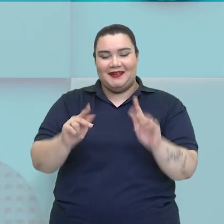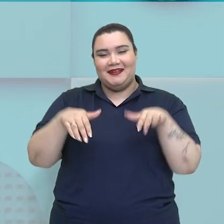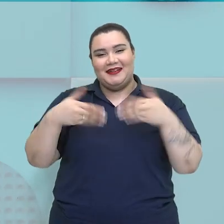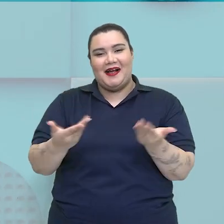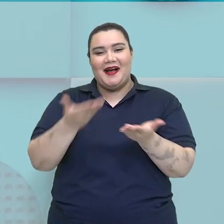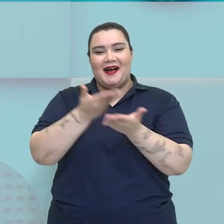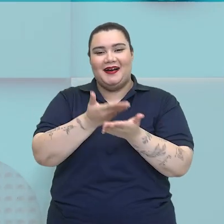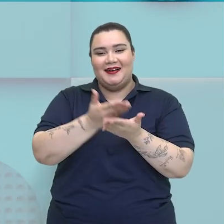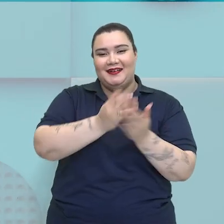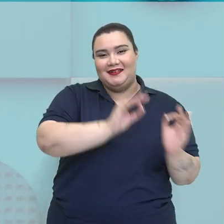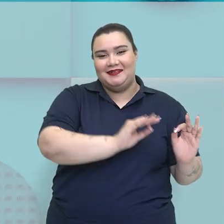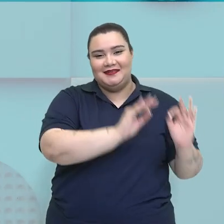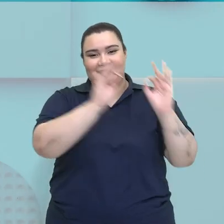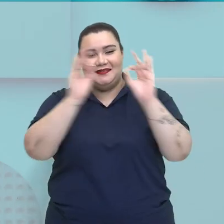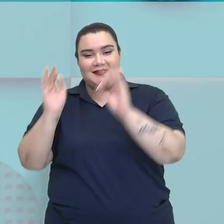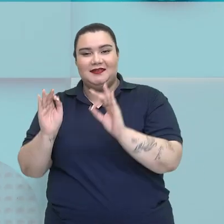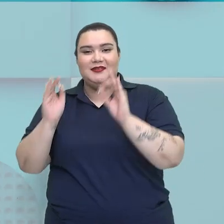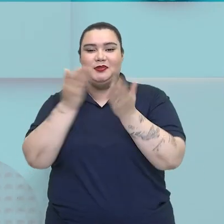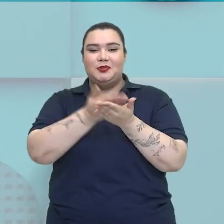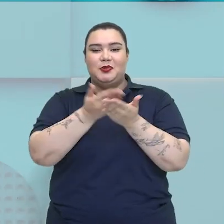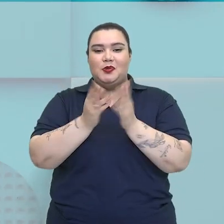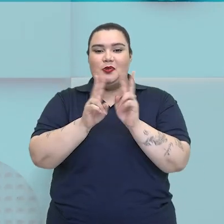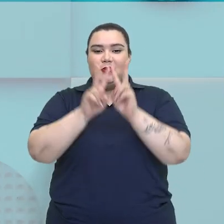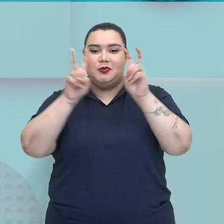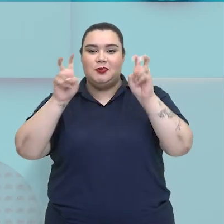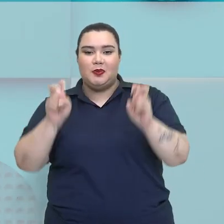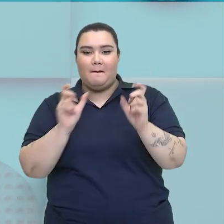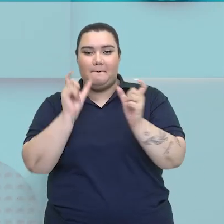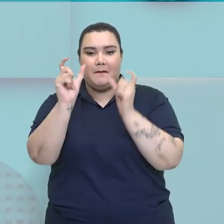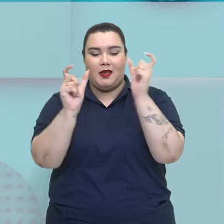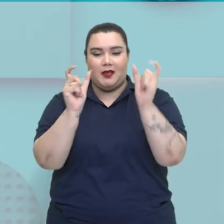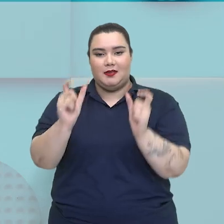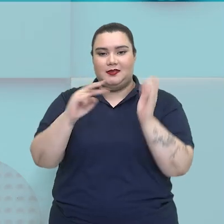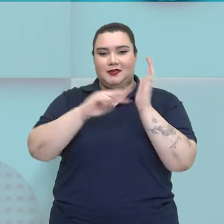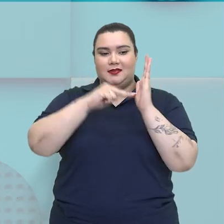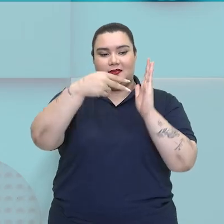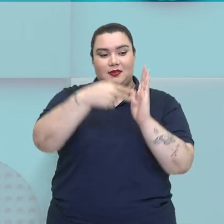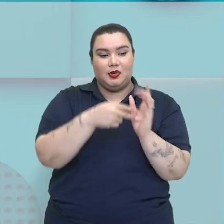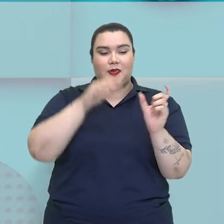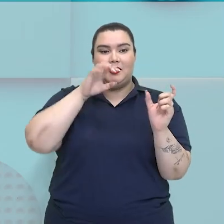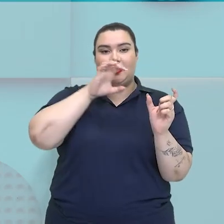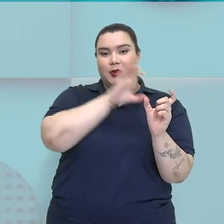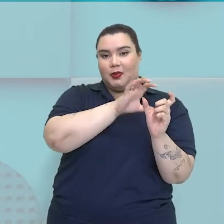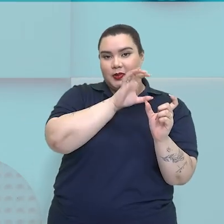Essa foi a aula de hoje. Falamos sobre palavras no sentido